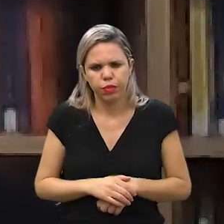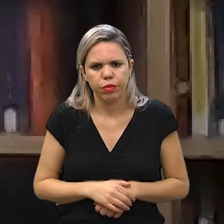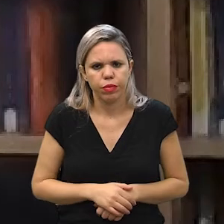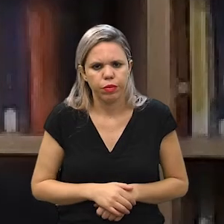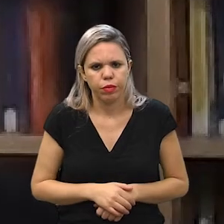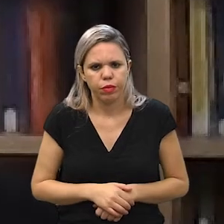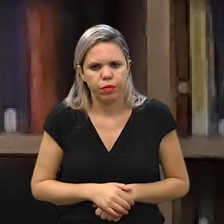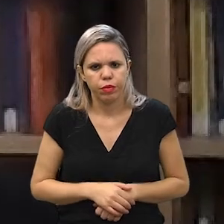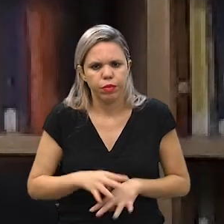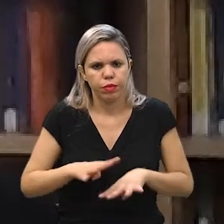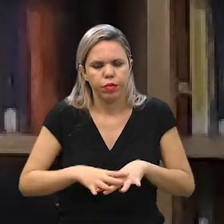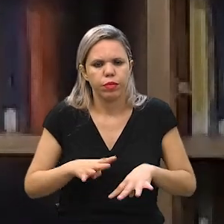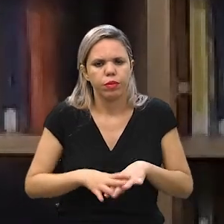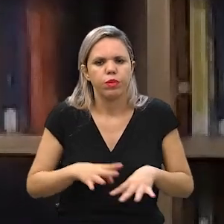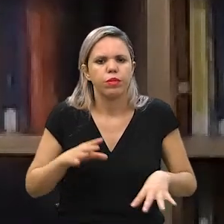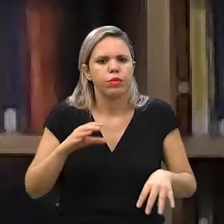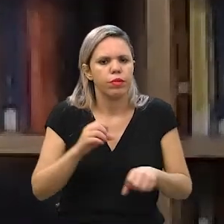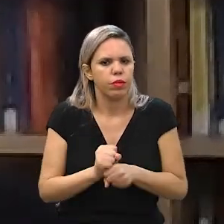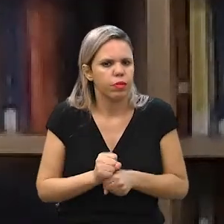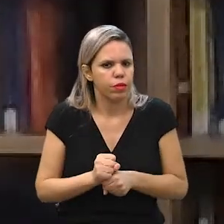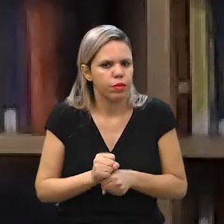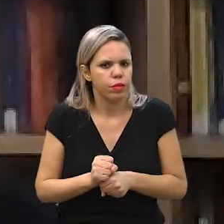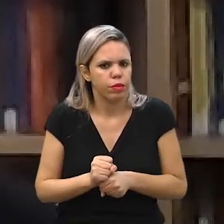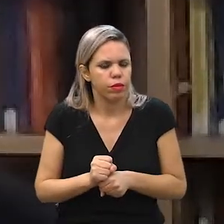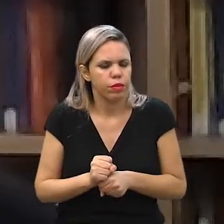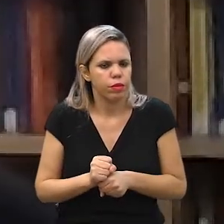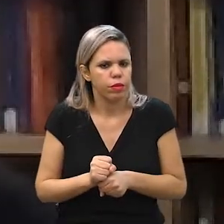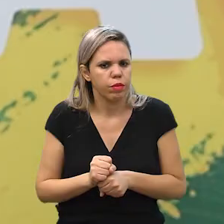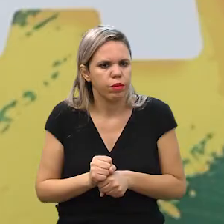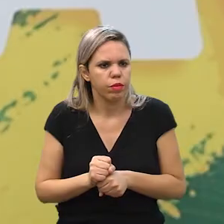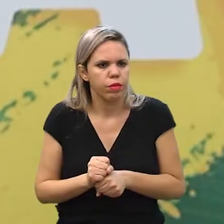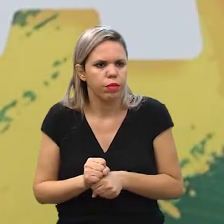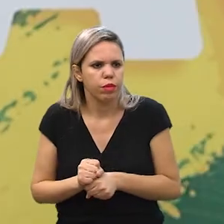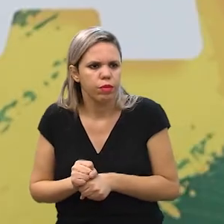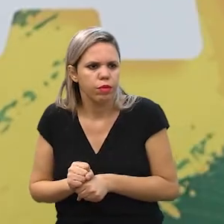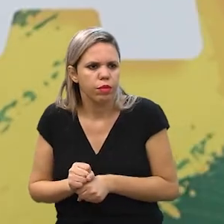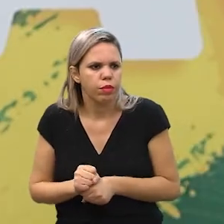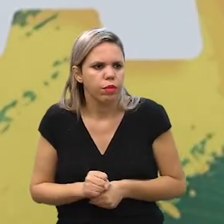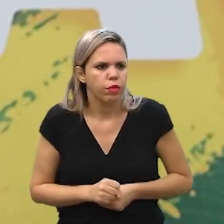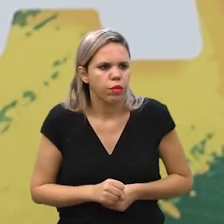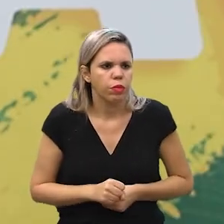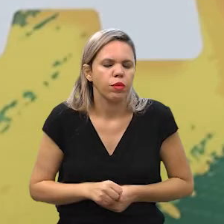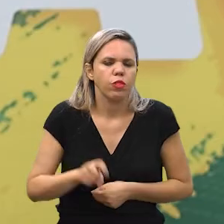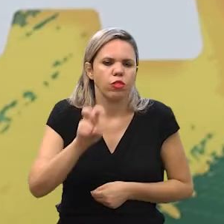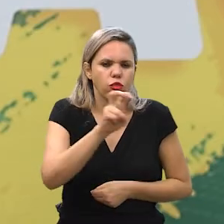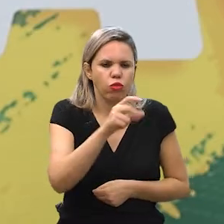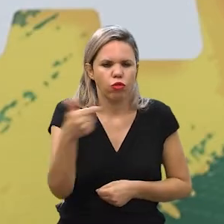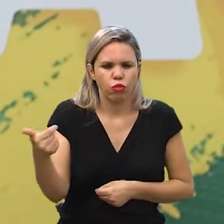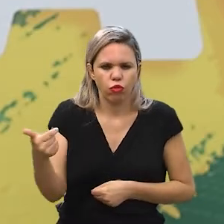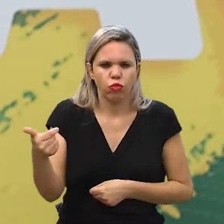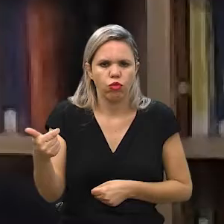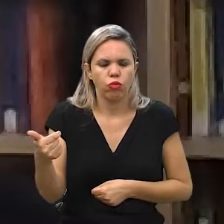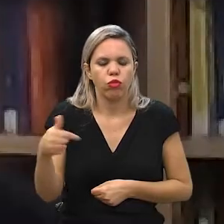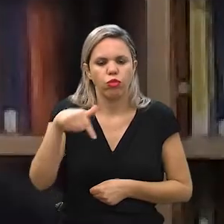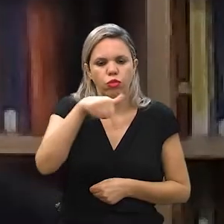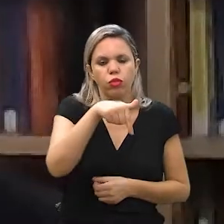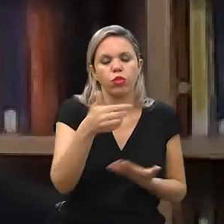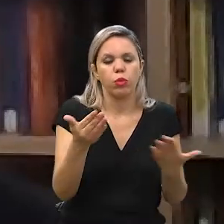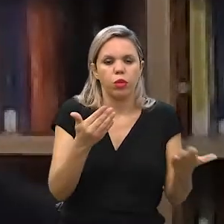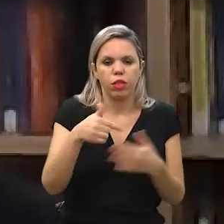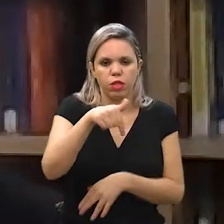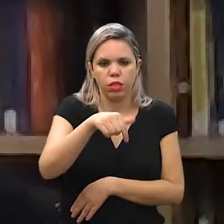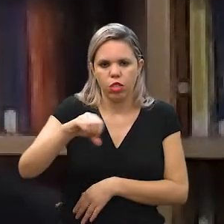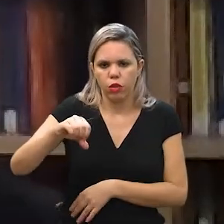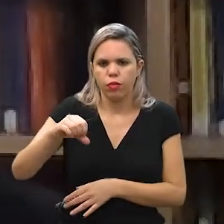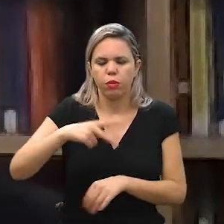colocado em matemática na posição 72ª, num rol de 79 países, né? O jovem de